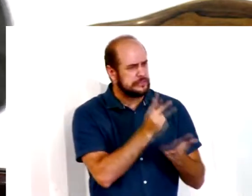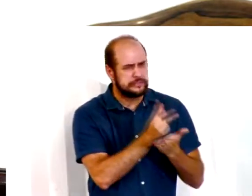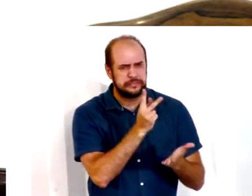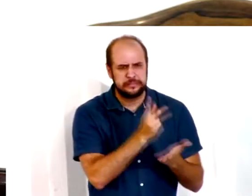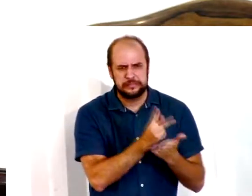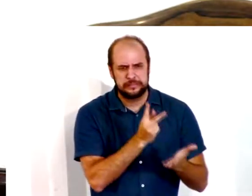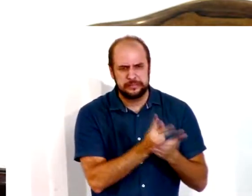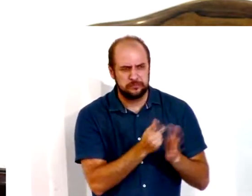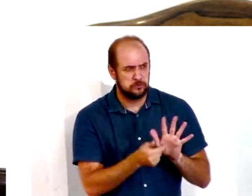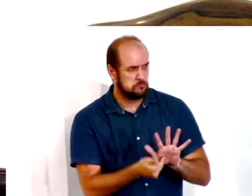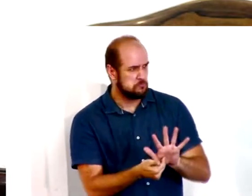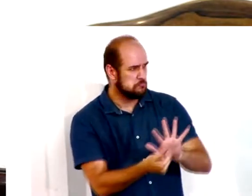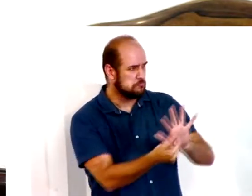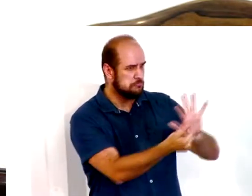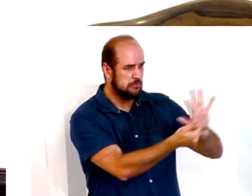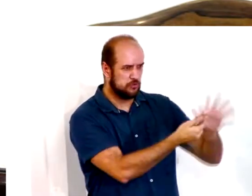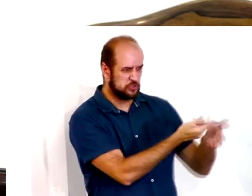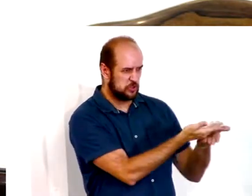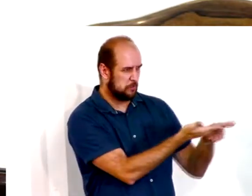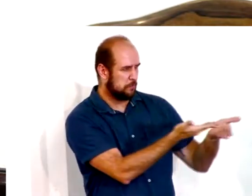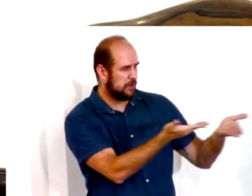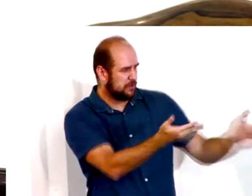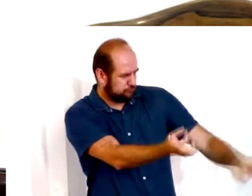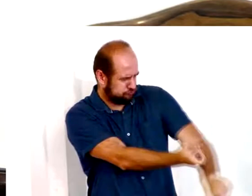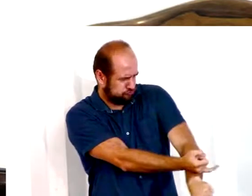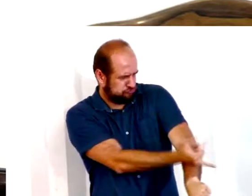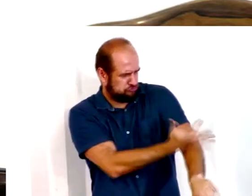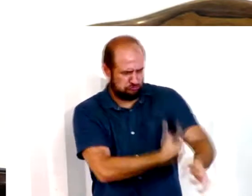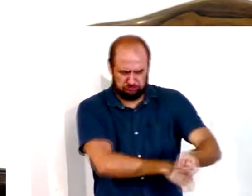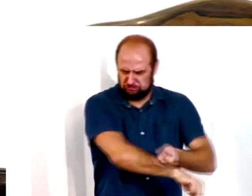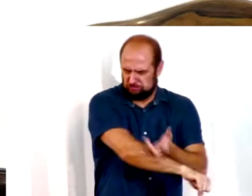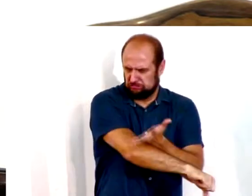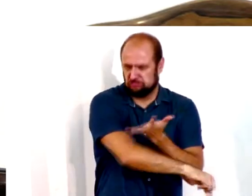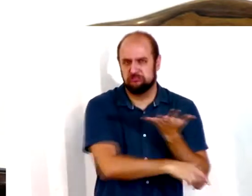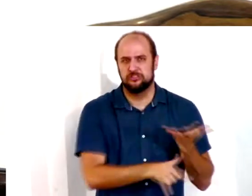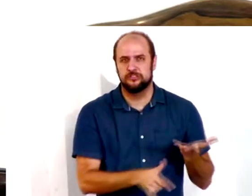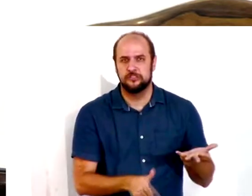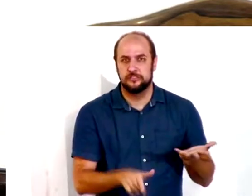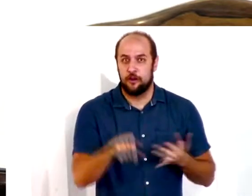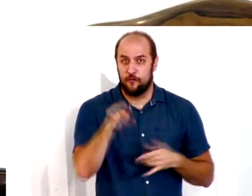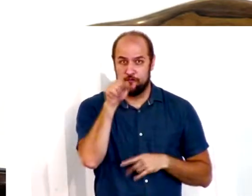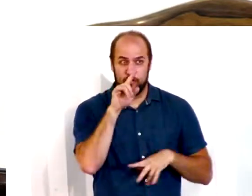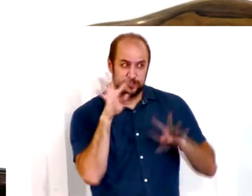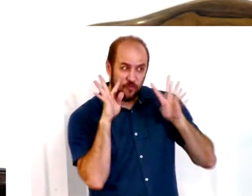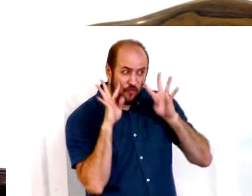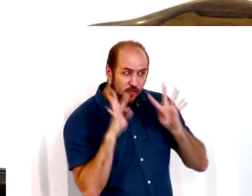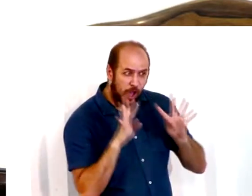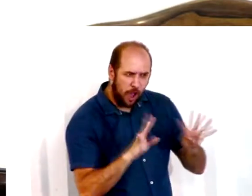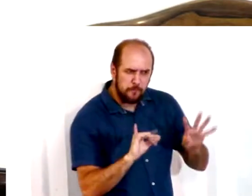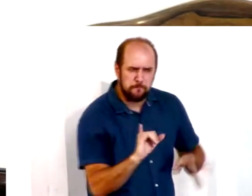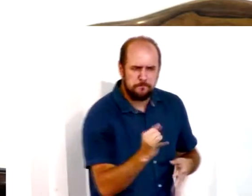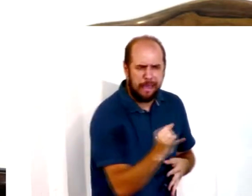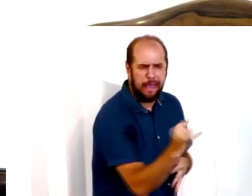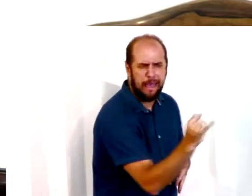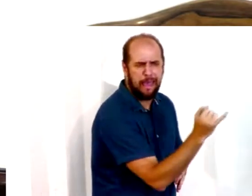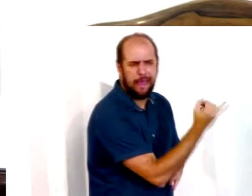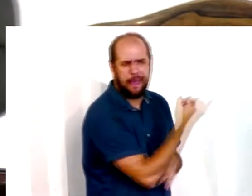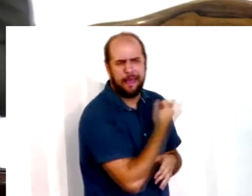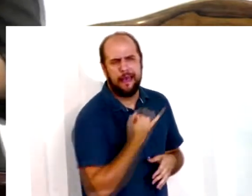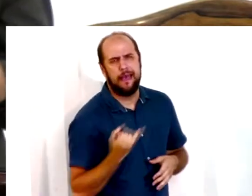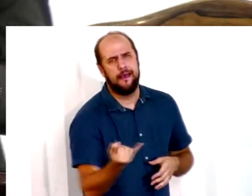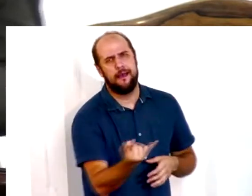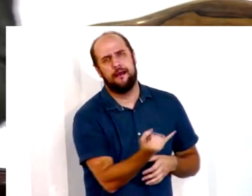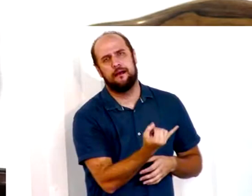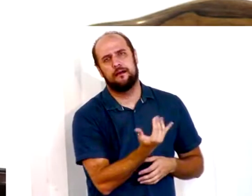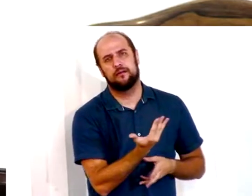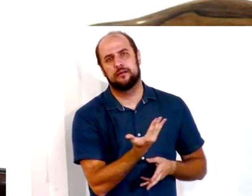constantemente banquetes de emoções, para que você possa desfrutar dessas emoções.